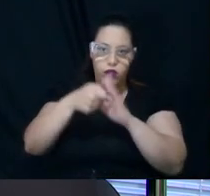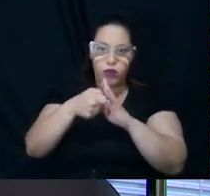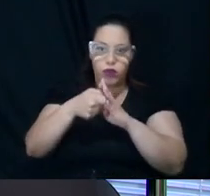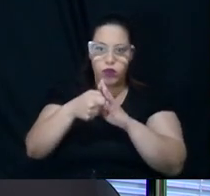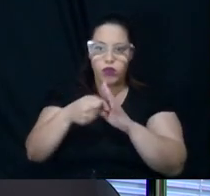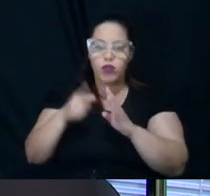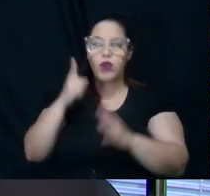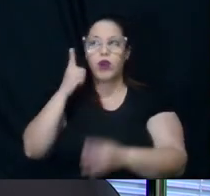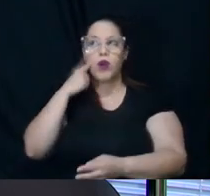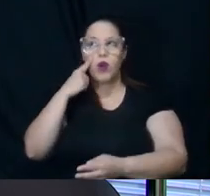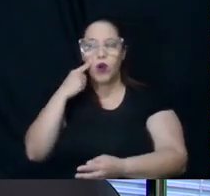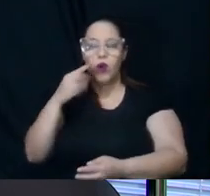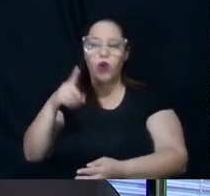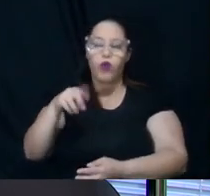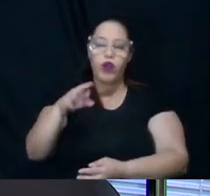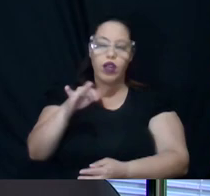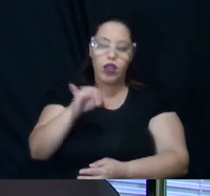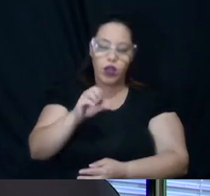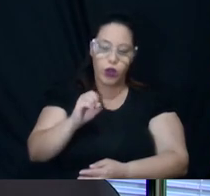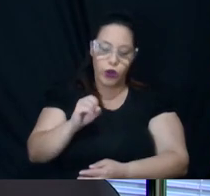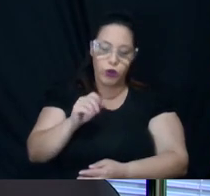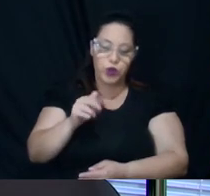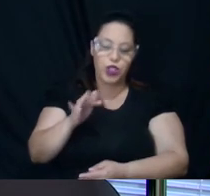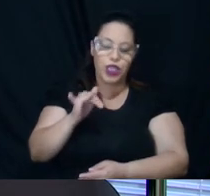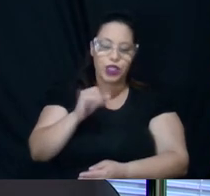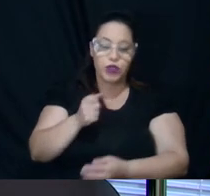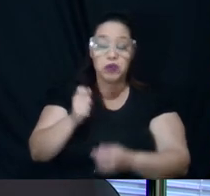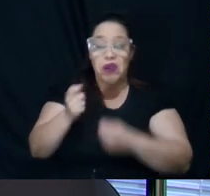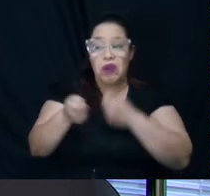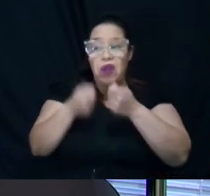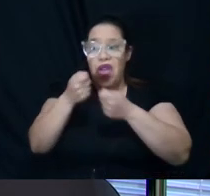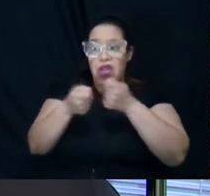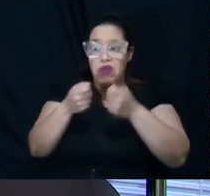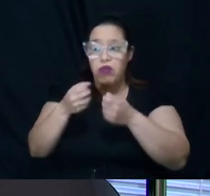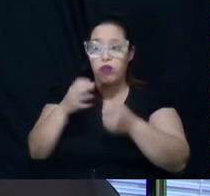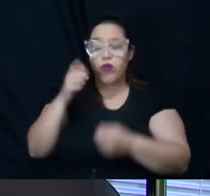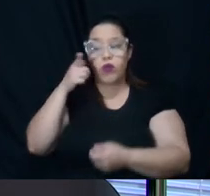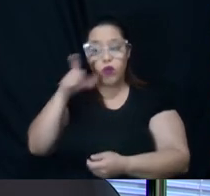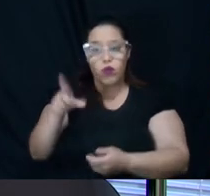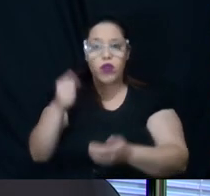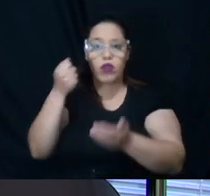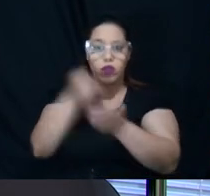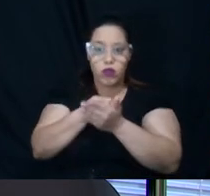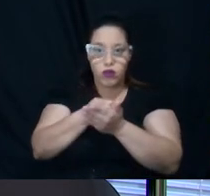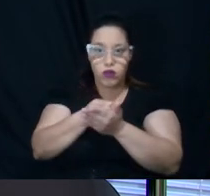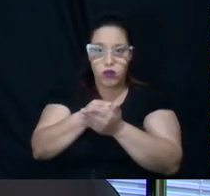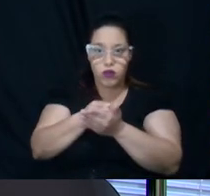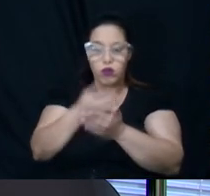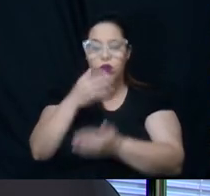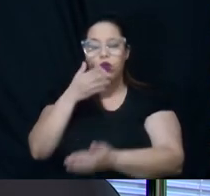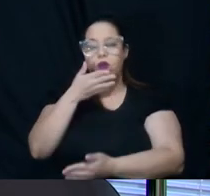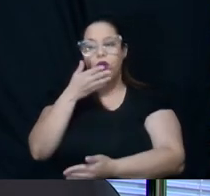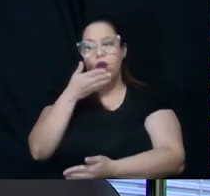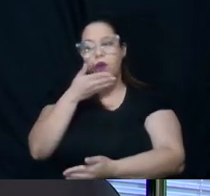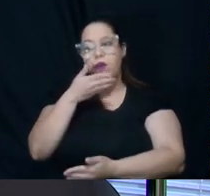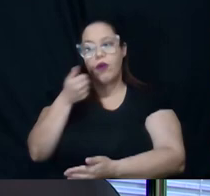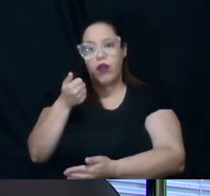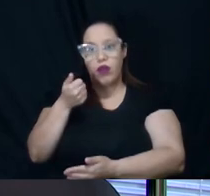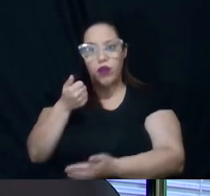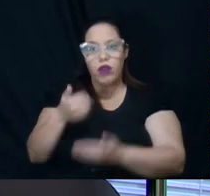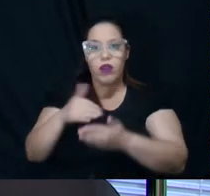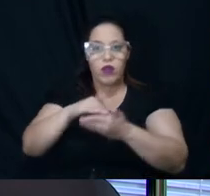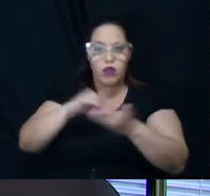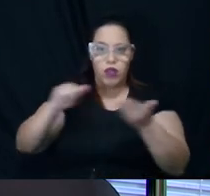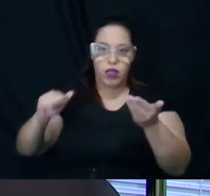de caixa e quanto de parcela vai conseguir pagar. É uma das melhores alternativas hoje para você sair do endividamento de